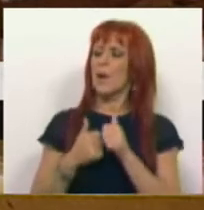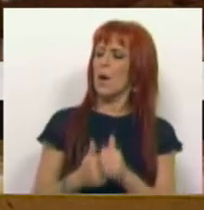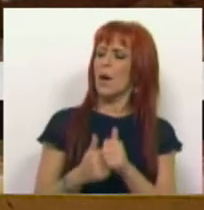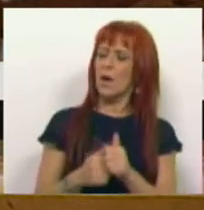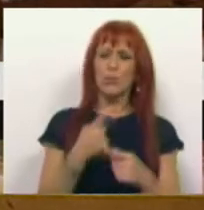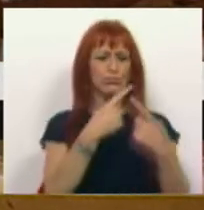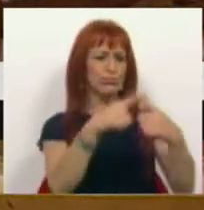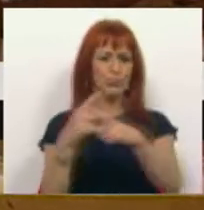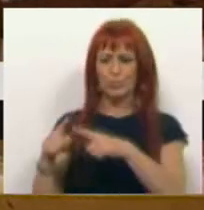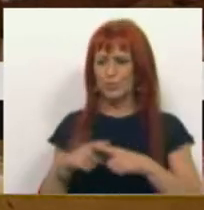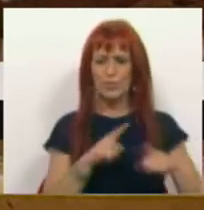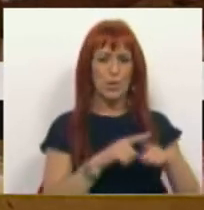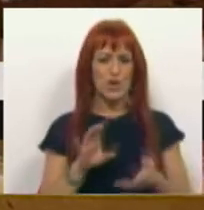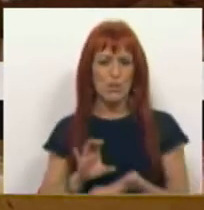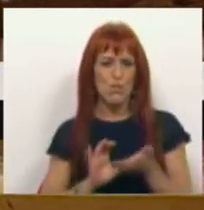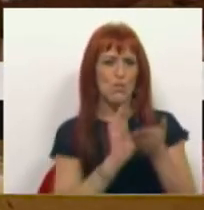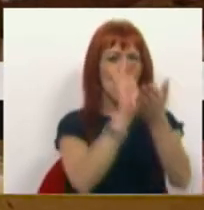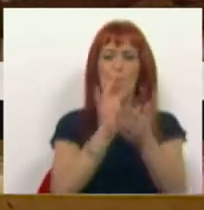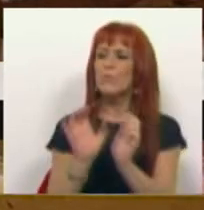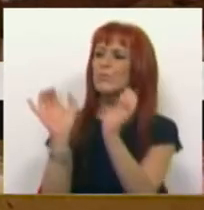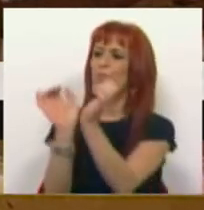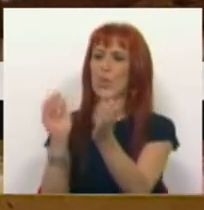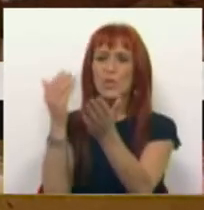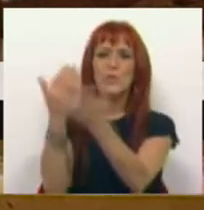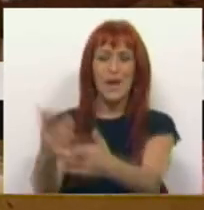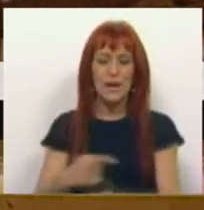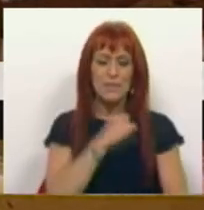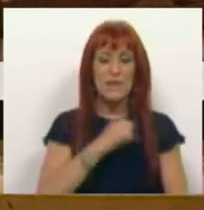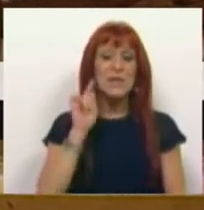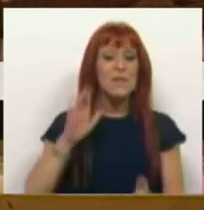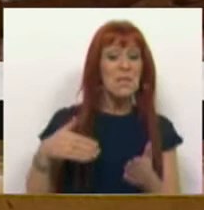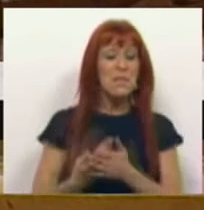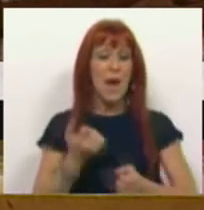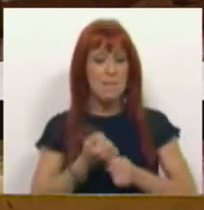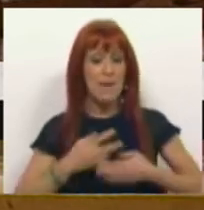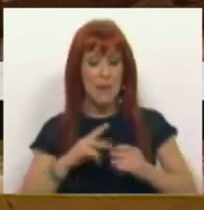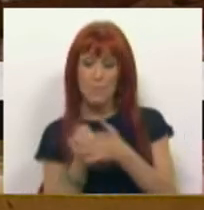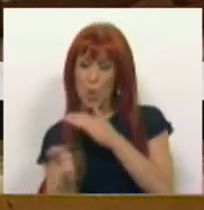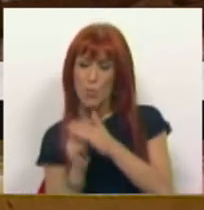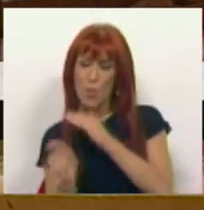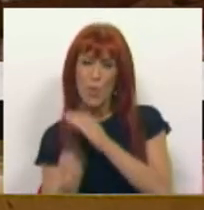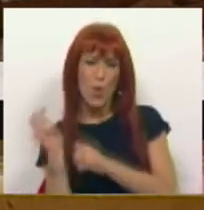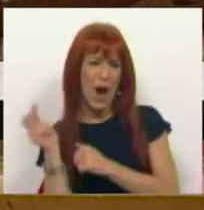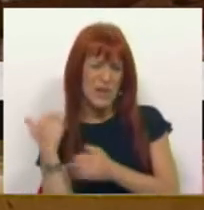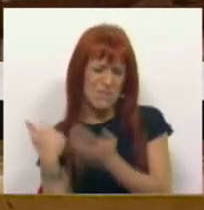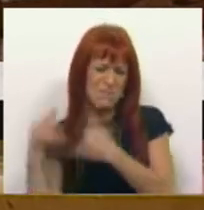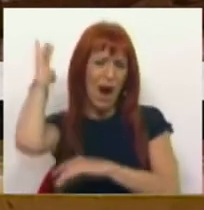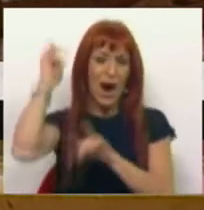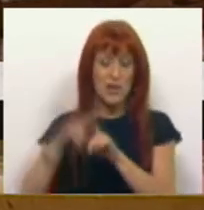com a diversificação das fontes de financiamento da Segurança Social, permitiria valorizar as carreiras contributivas mais longas e